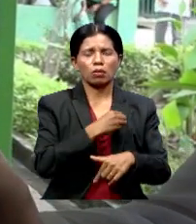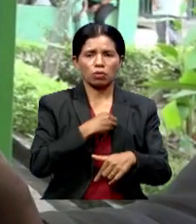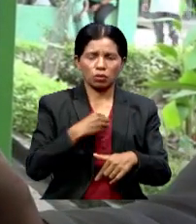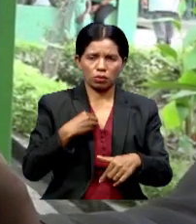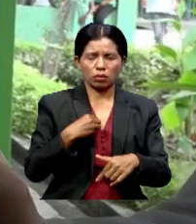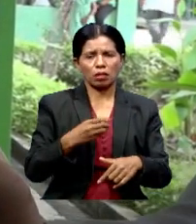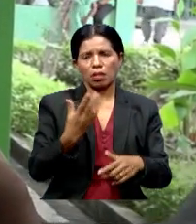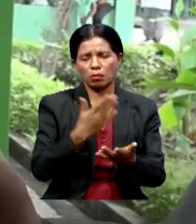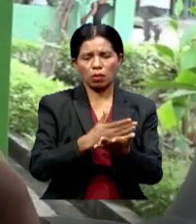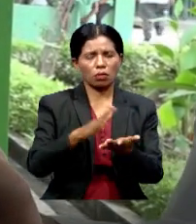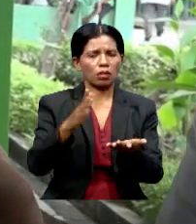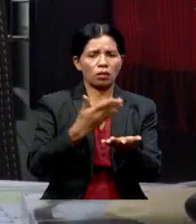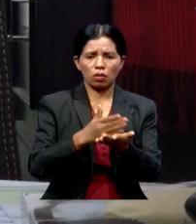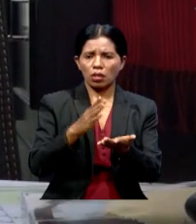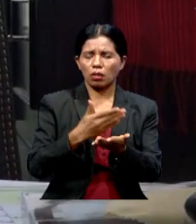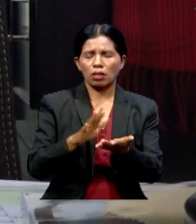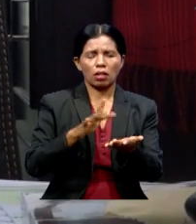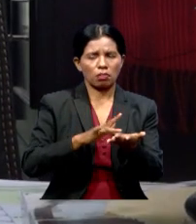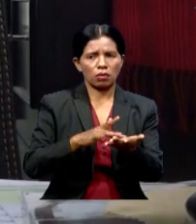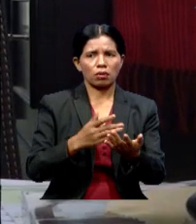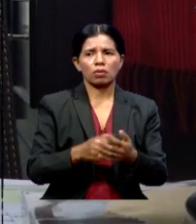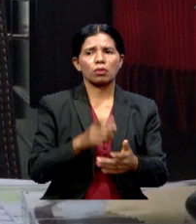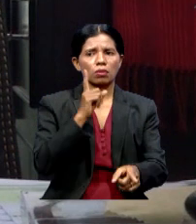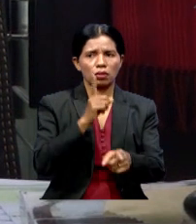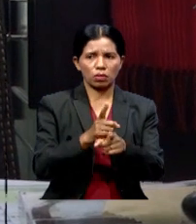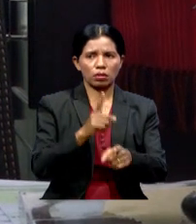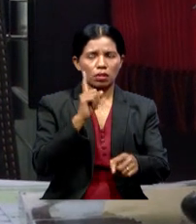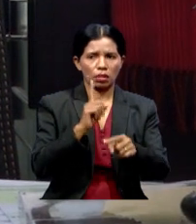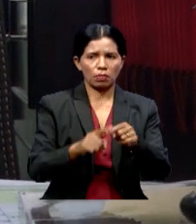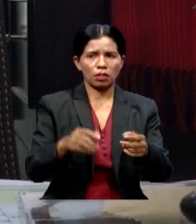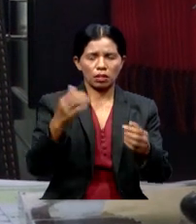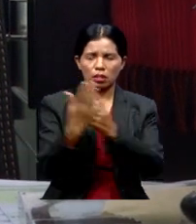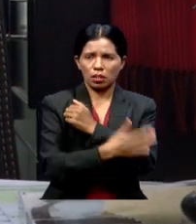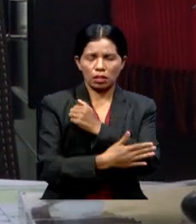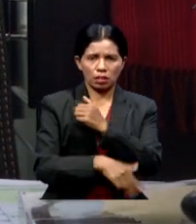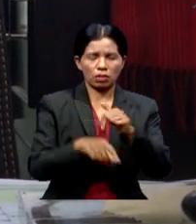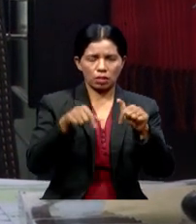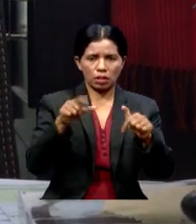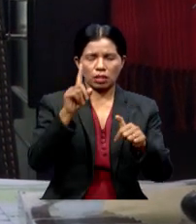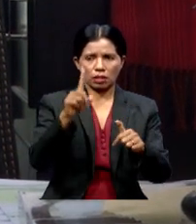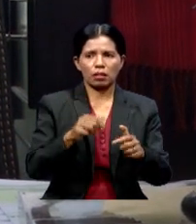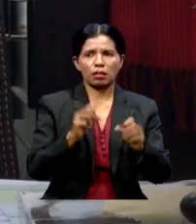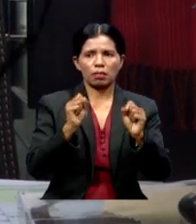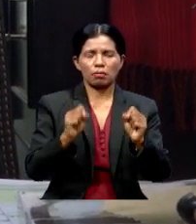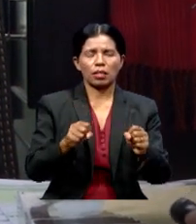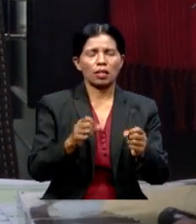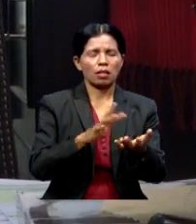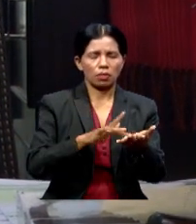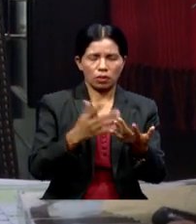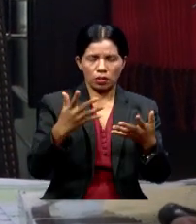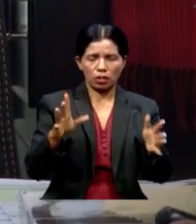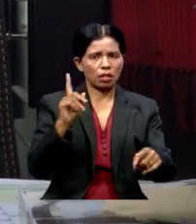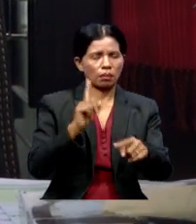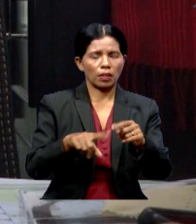de tami so sa heladi. Turlos la bele permiti akumtese ihana saun ida eh. Bele autostock may bele bele liut of